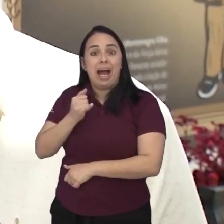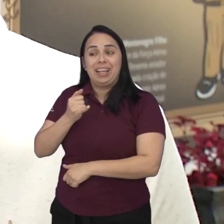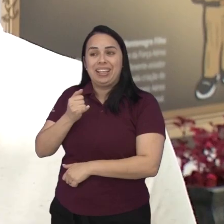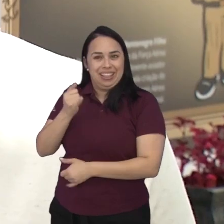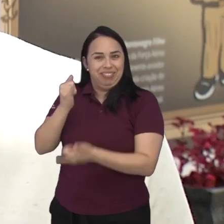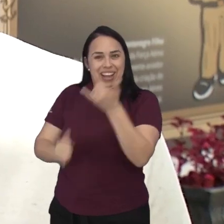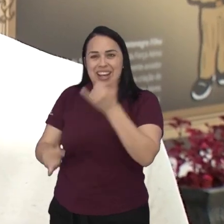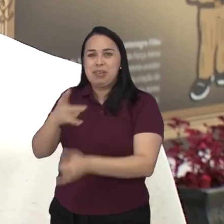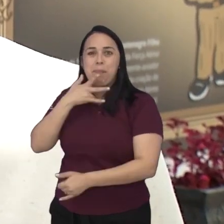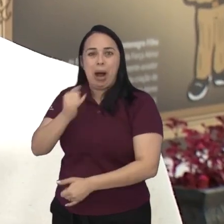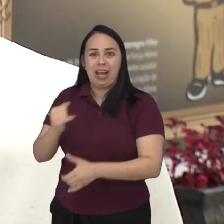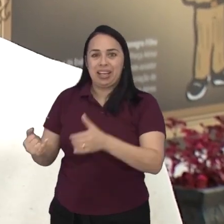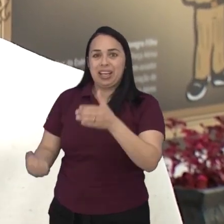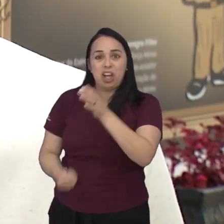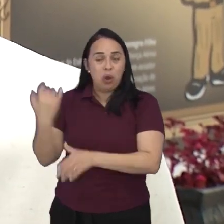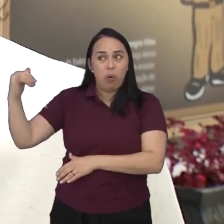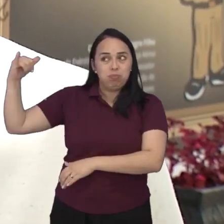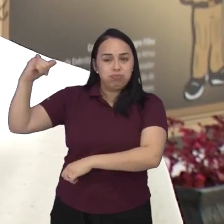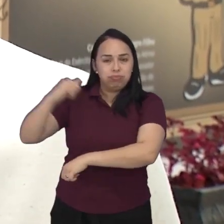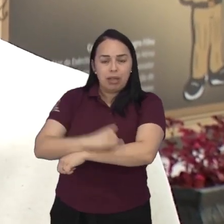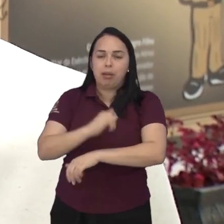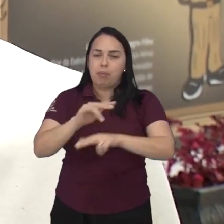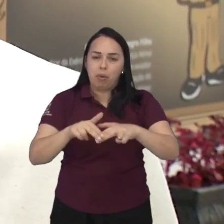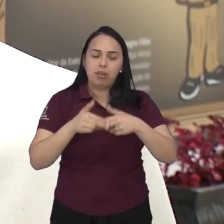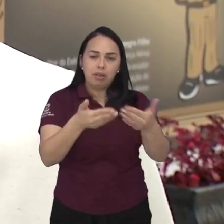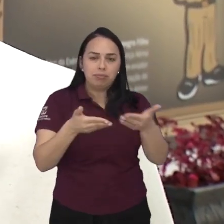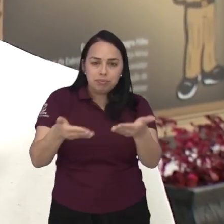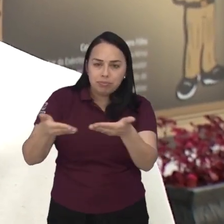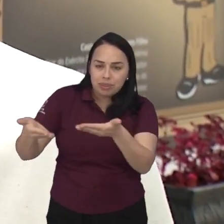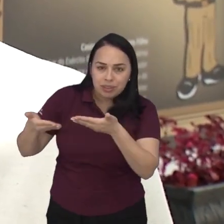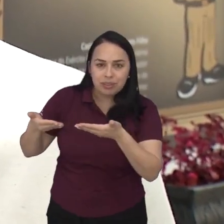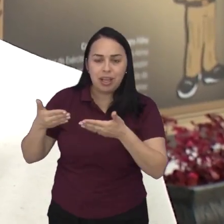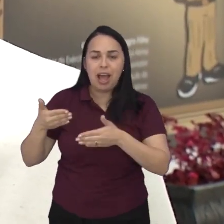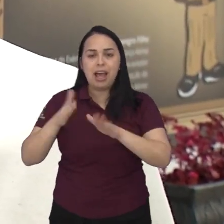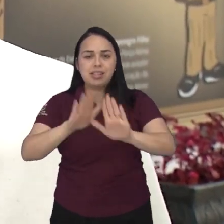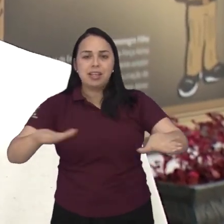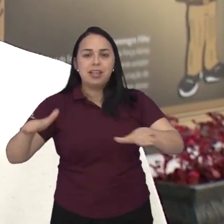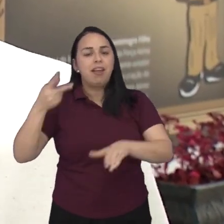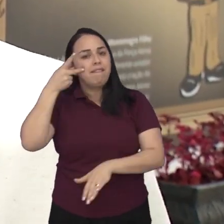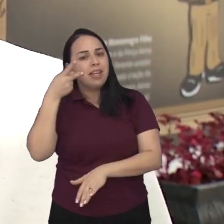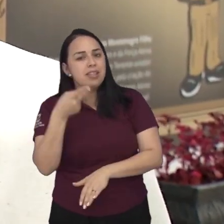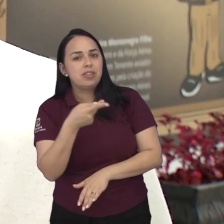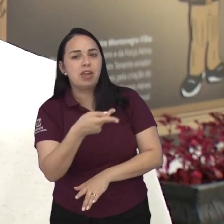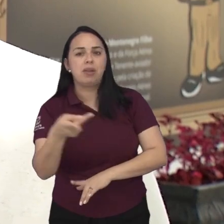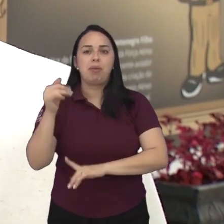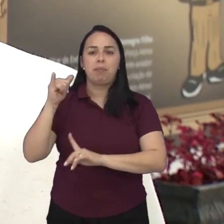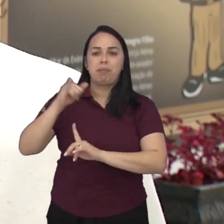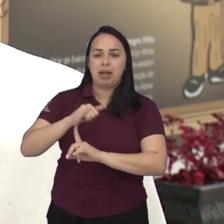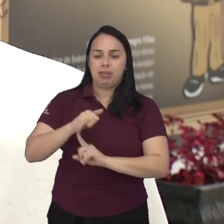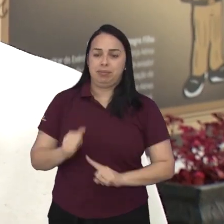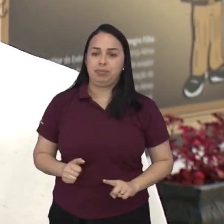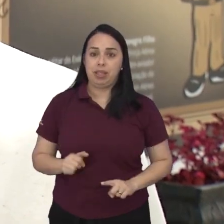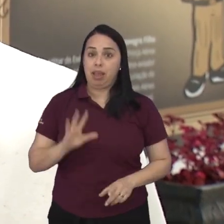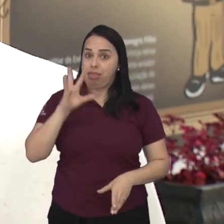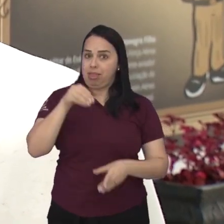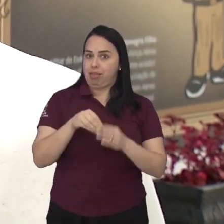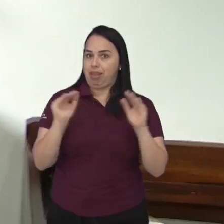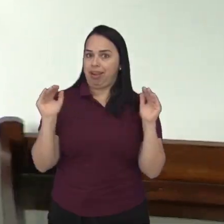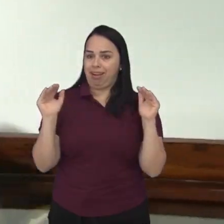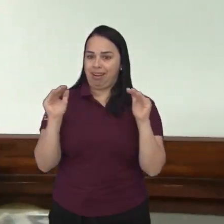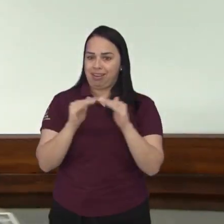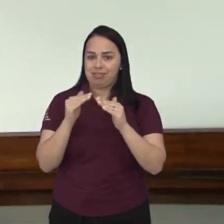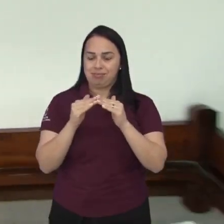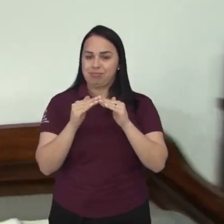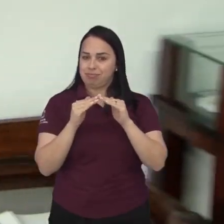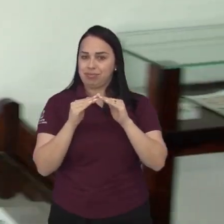da aviação, Santos Dumont. Então, convido mais uma vez a todas as crianças a participar e visitar o Parque Santos Dumont.